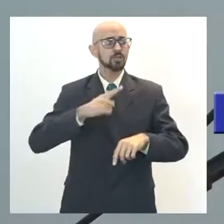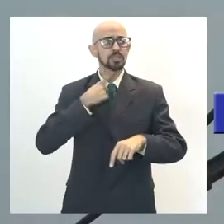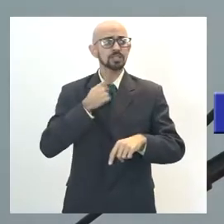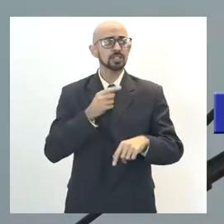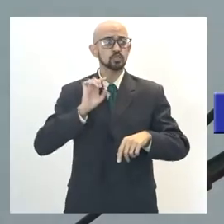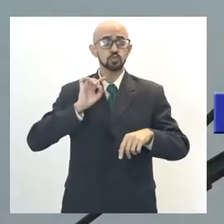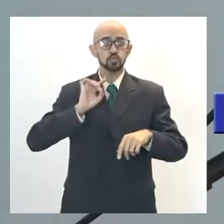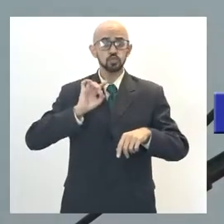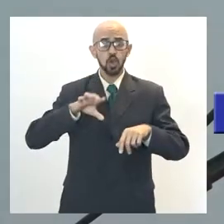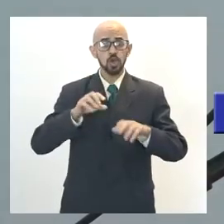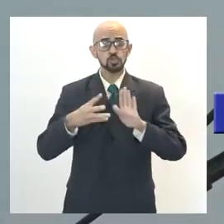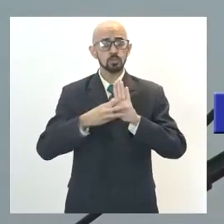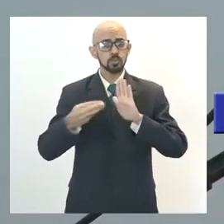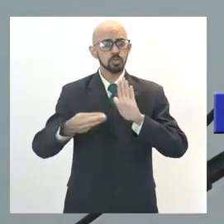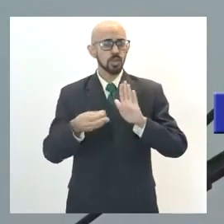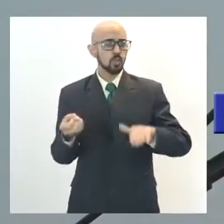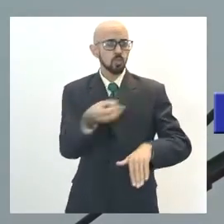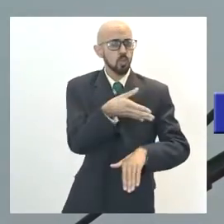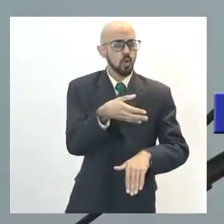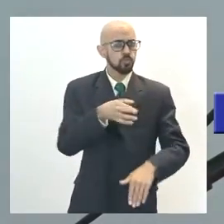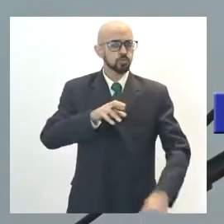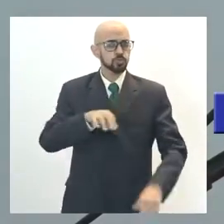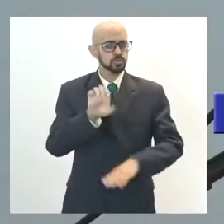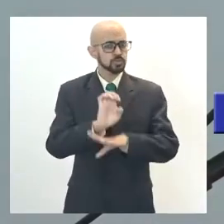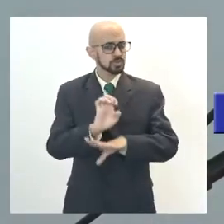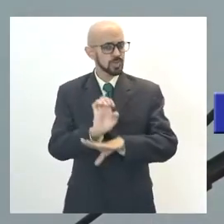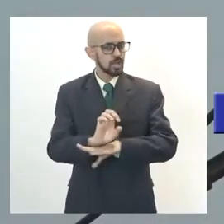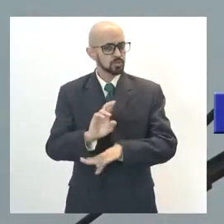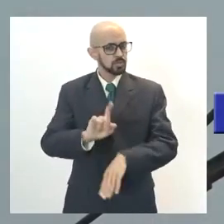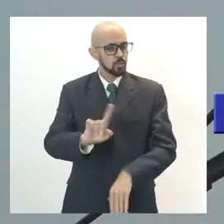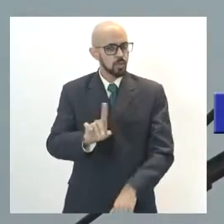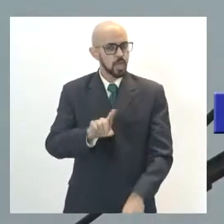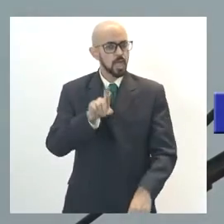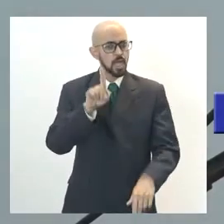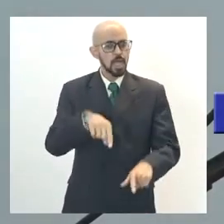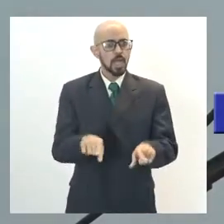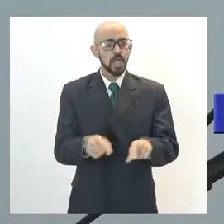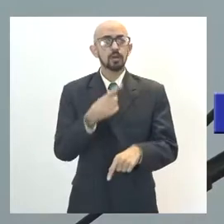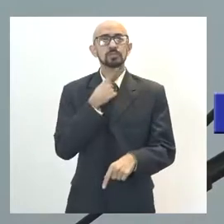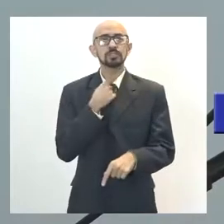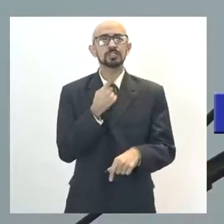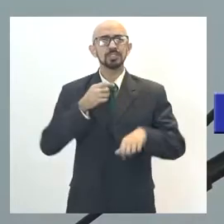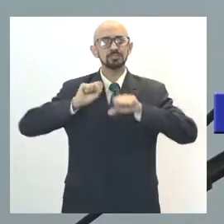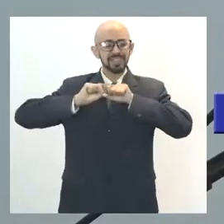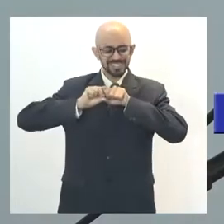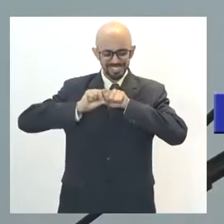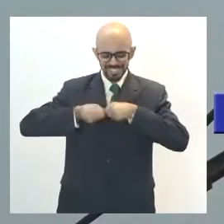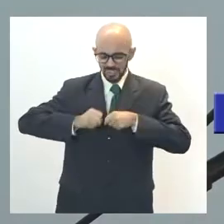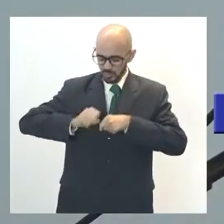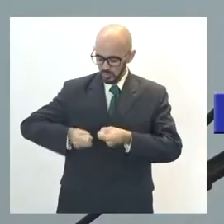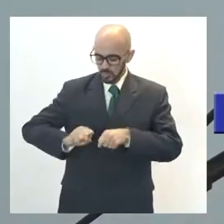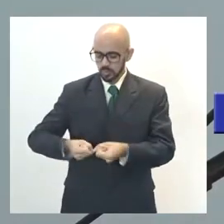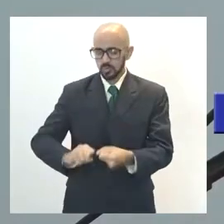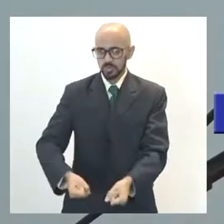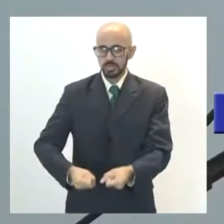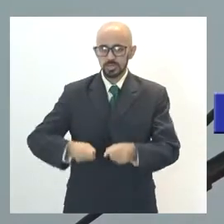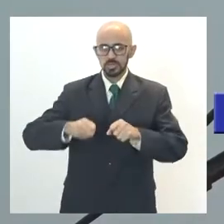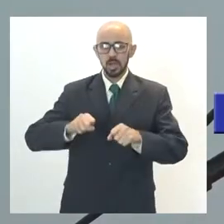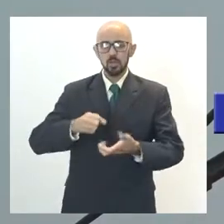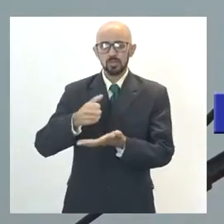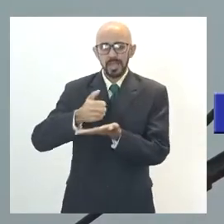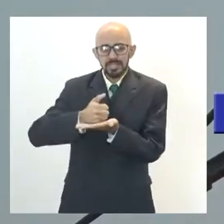formatação do Estado isso é um desejo para destruição dos